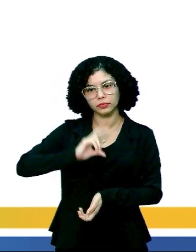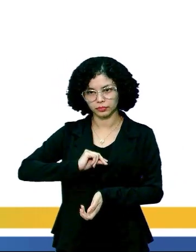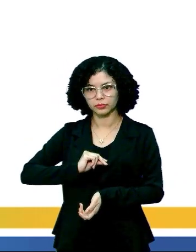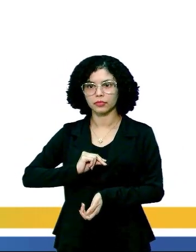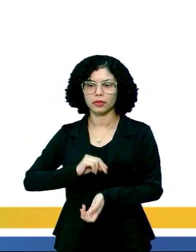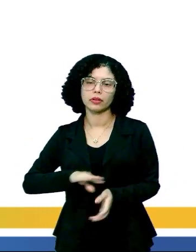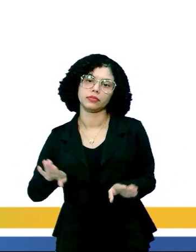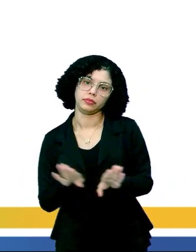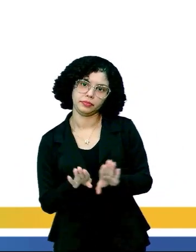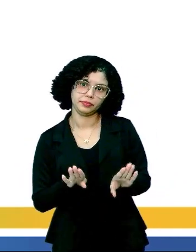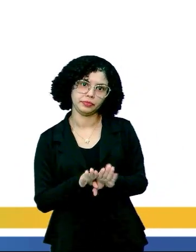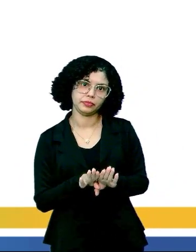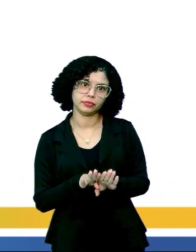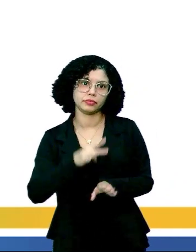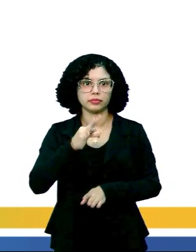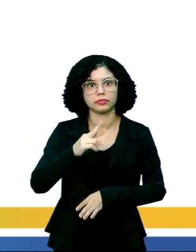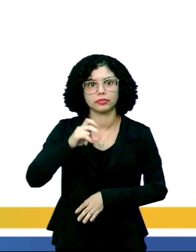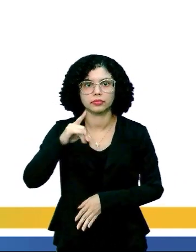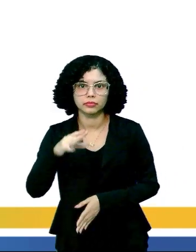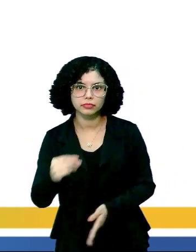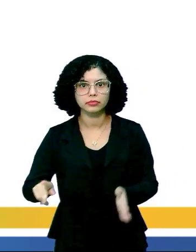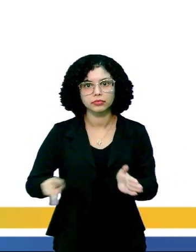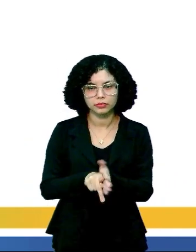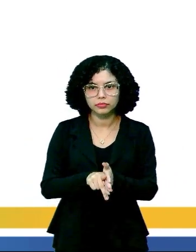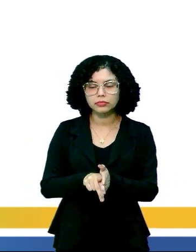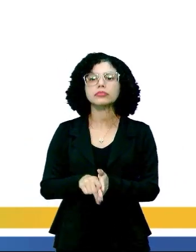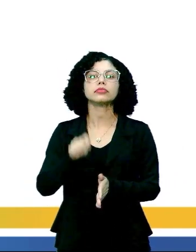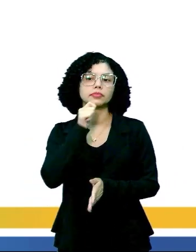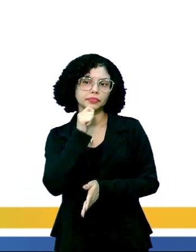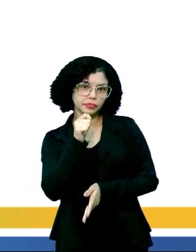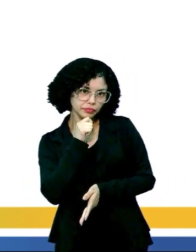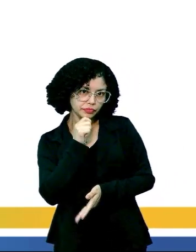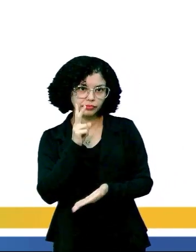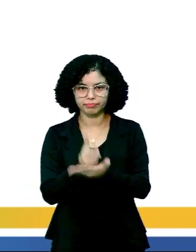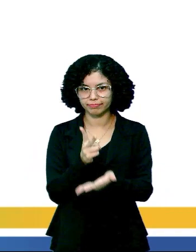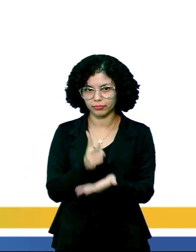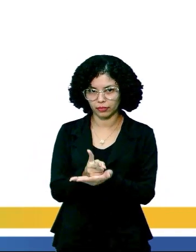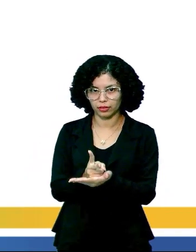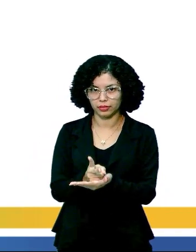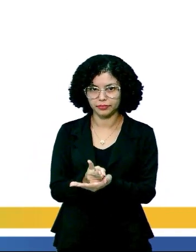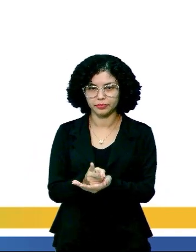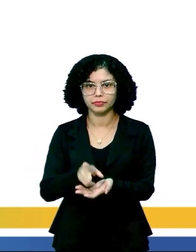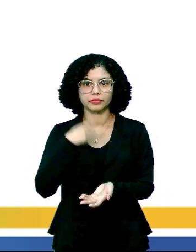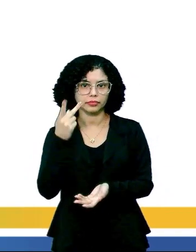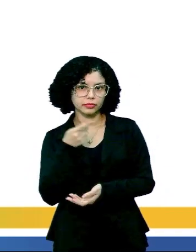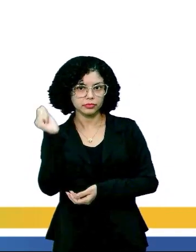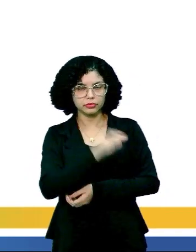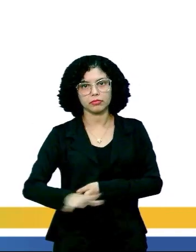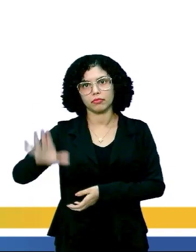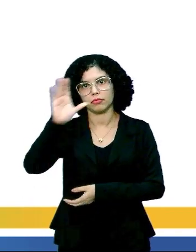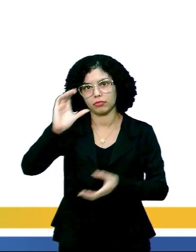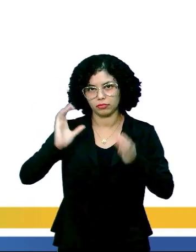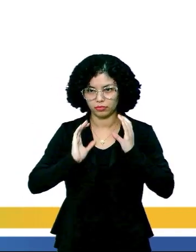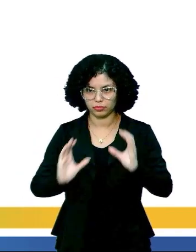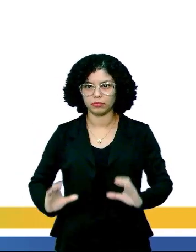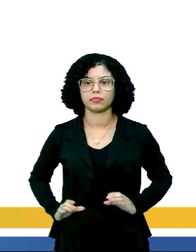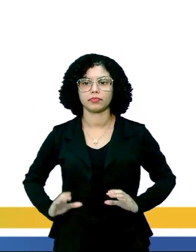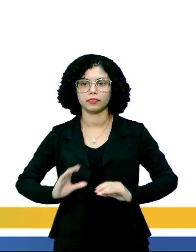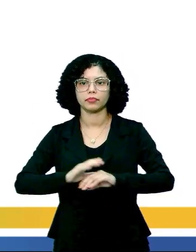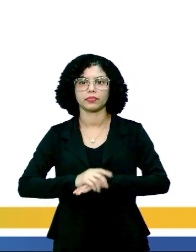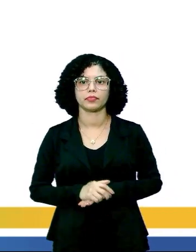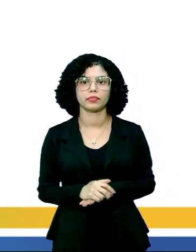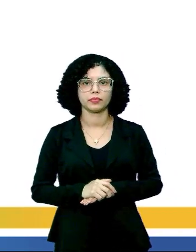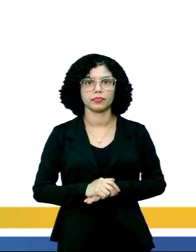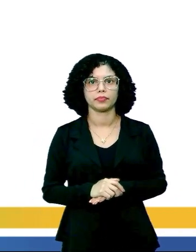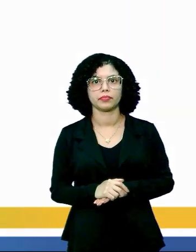em razão de tratados existentes, as disposições não são as mesmas no que diz respeito à nacionalidade